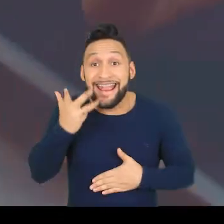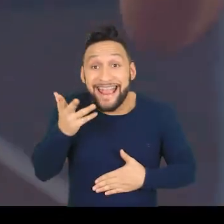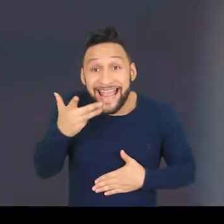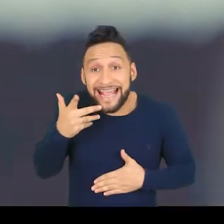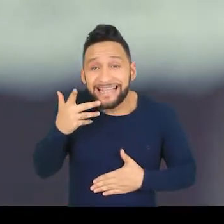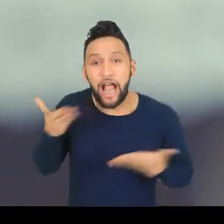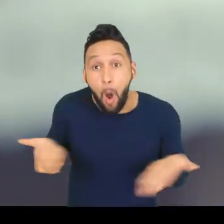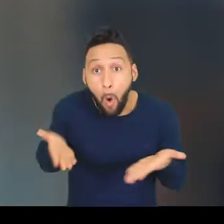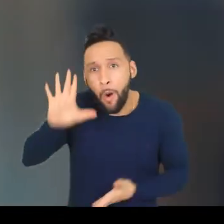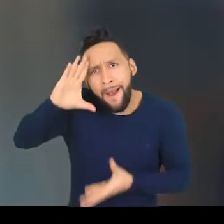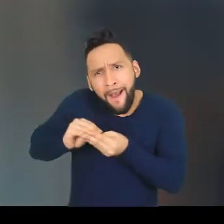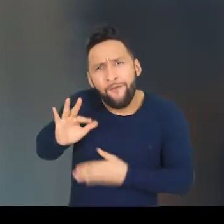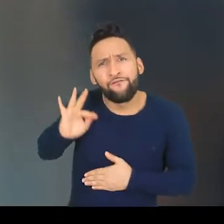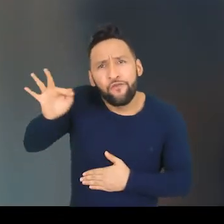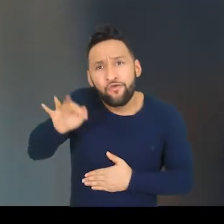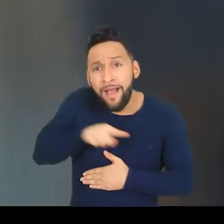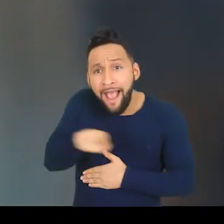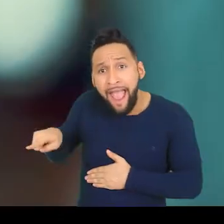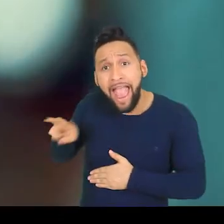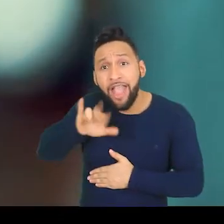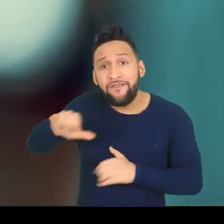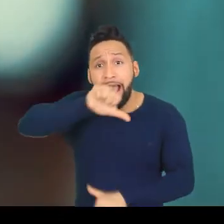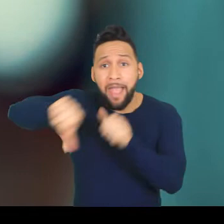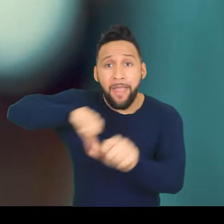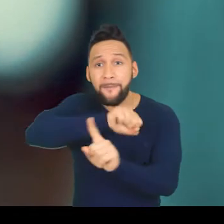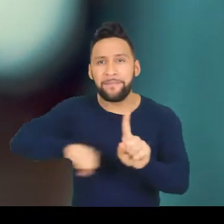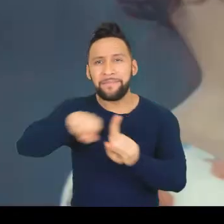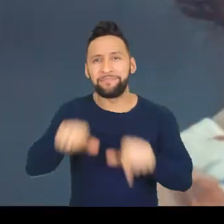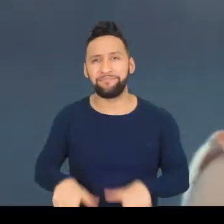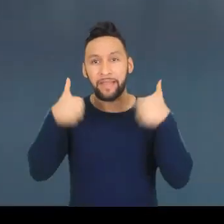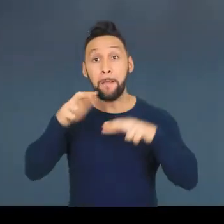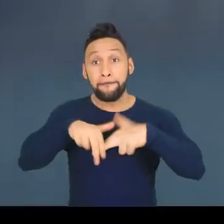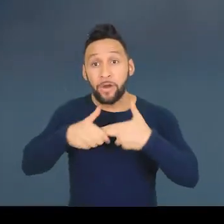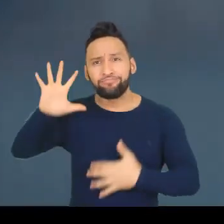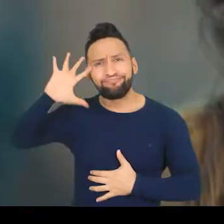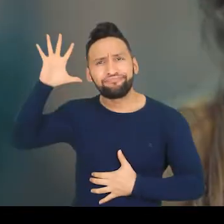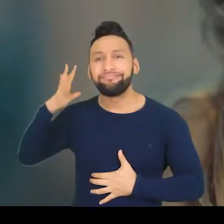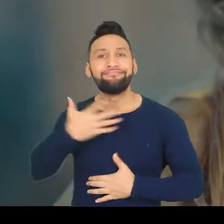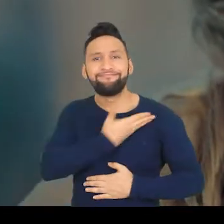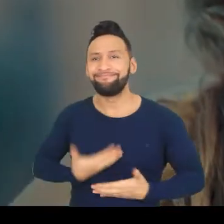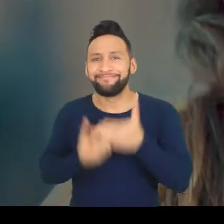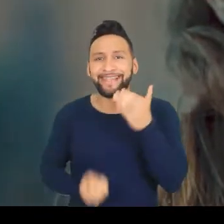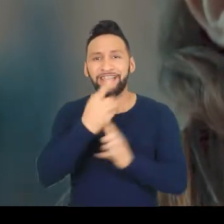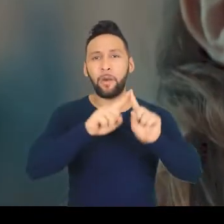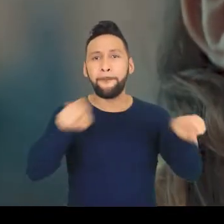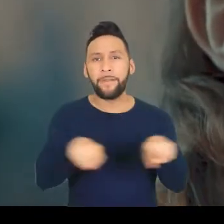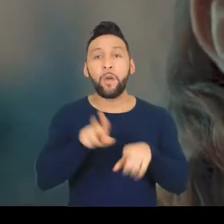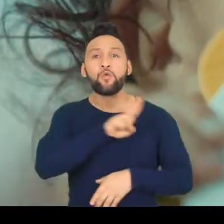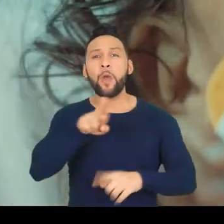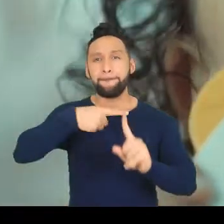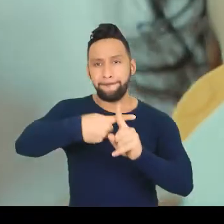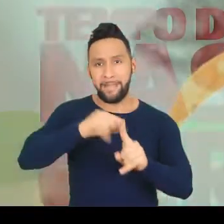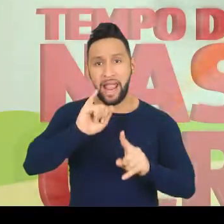Criar os alicerces do futuro ao lançar um olhar especial para as nossas crianças. Com esta missão, nasceu o programa